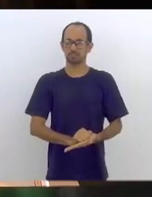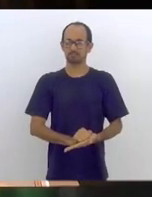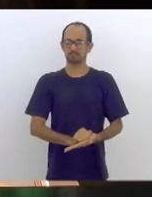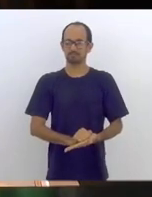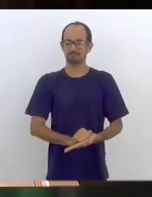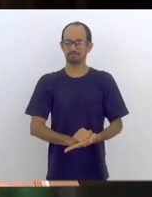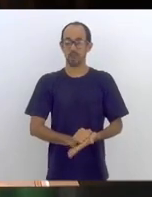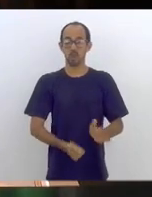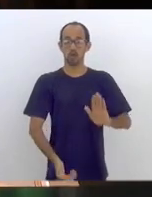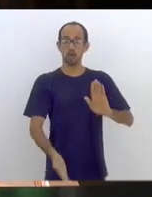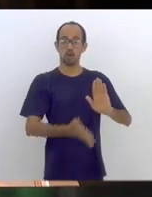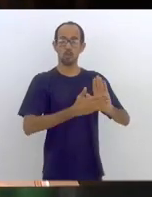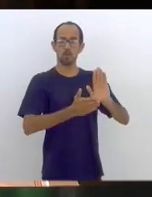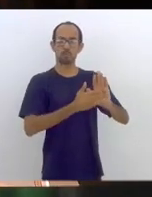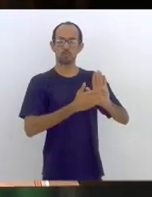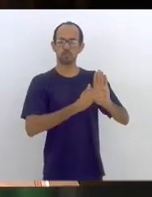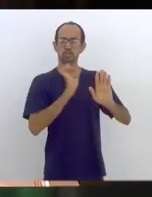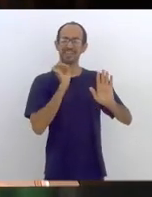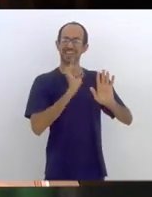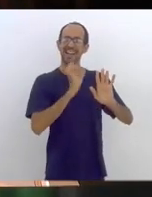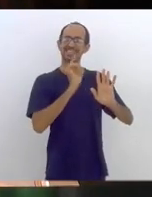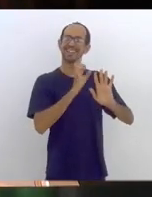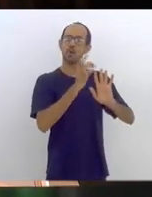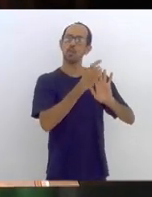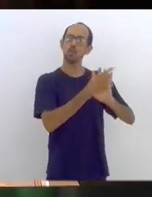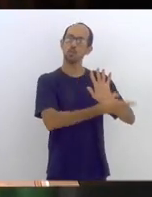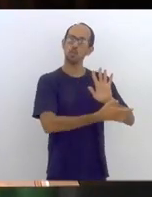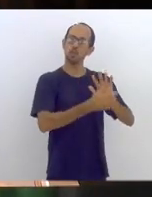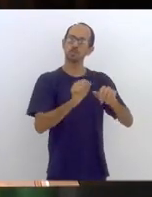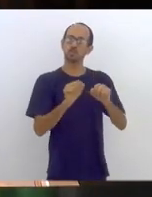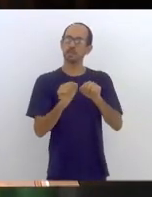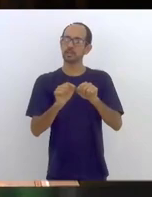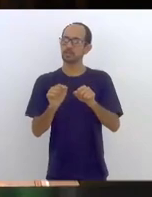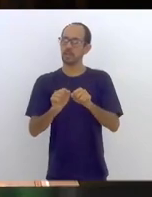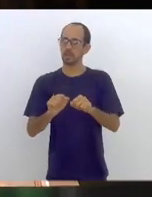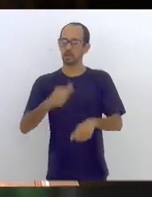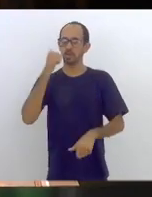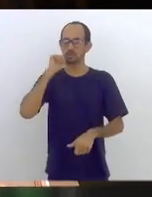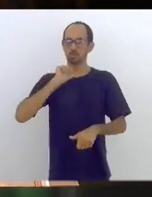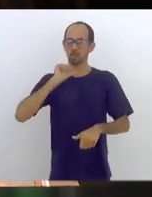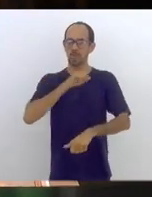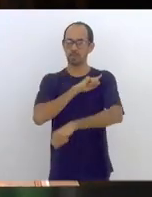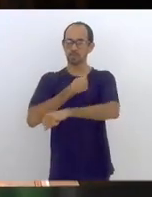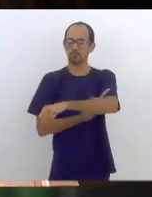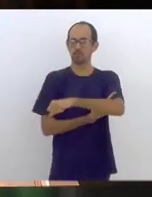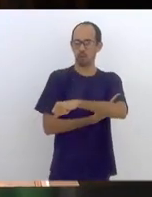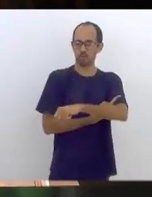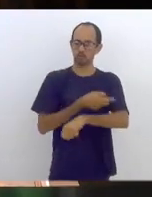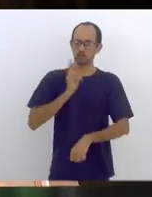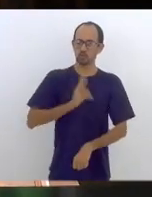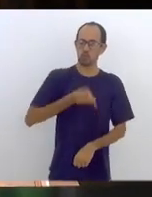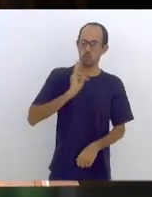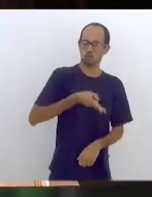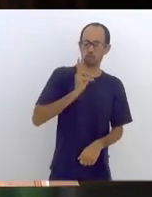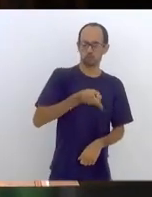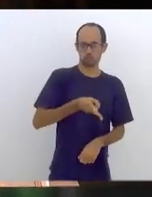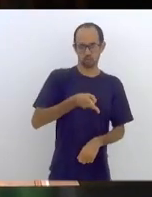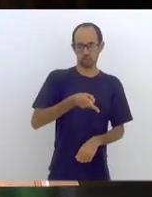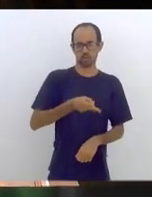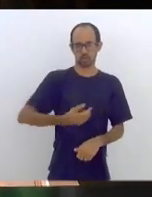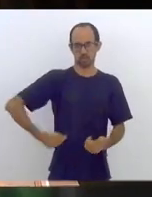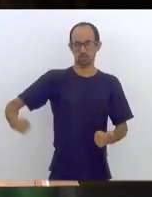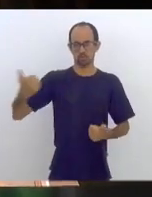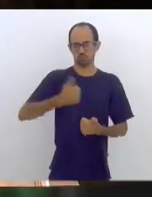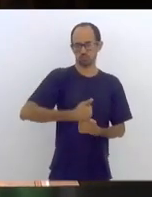um compromisso de cada um fazer com que essas mulheres, essas potências, permaneçam no lugar onde